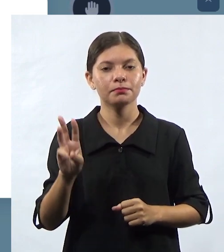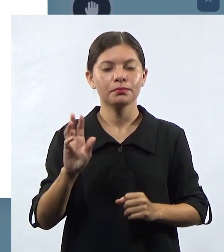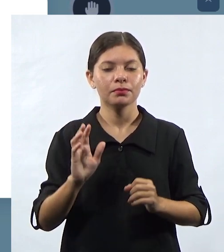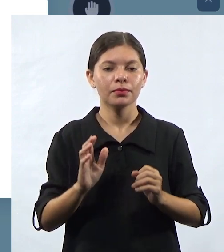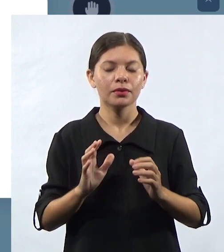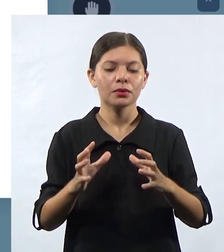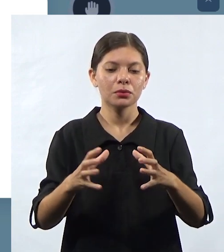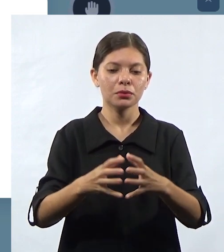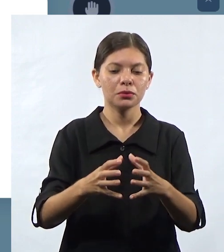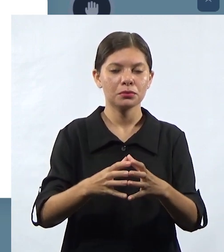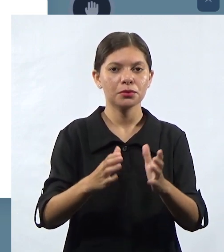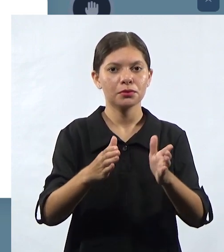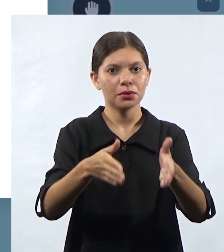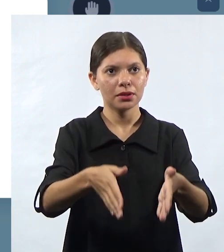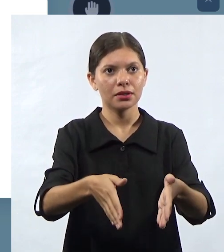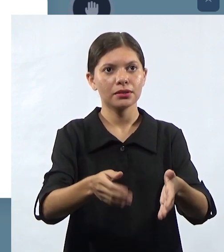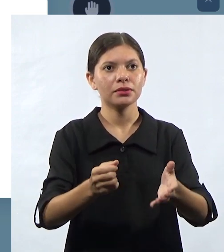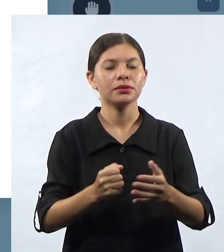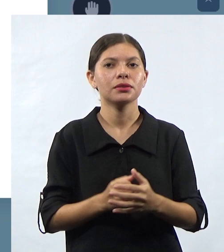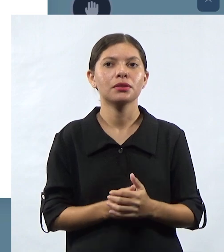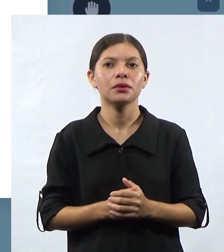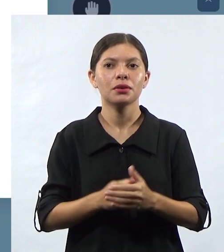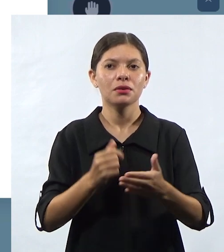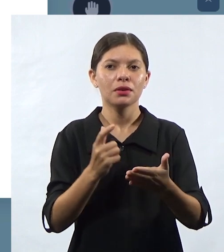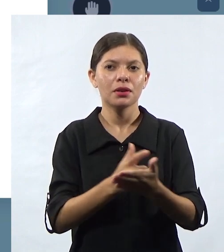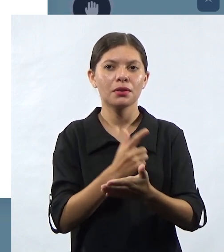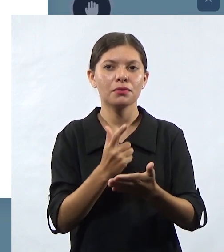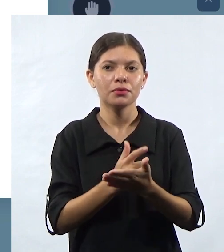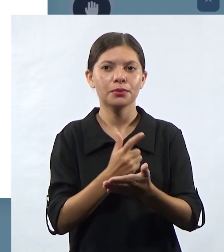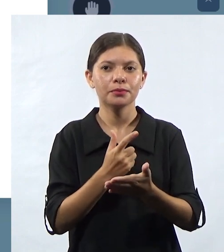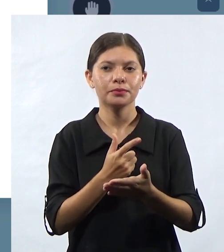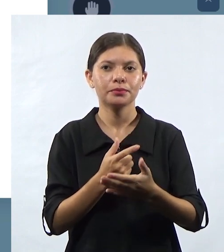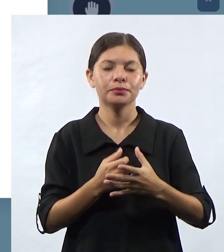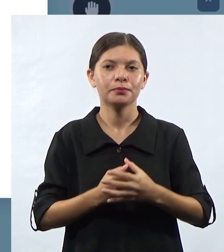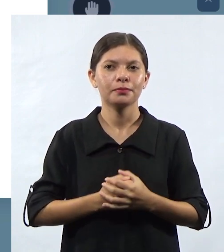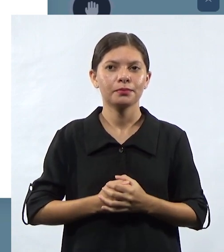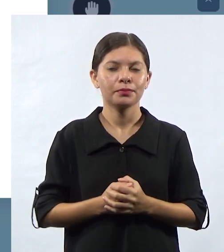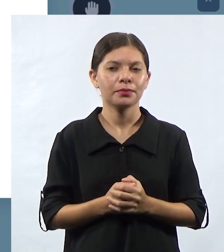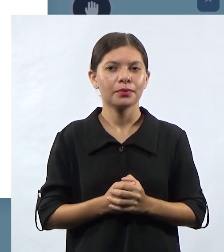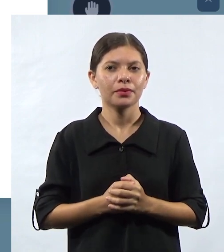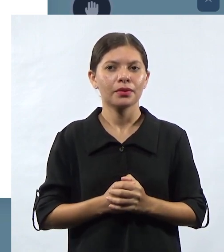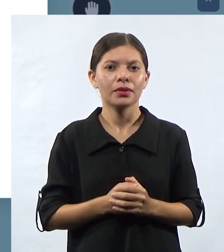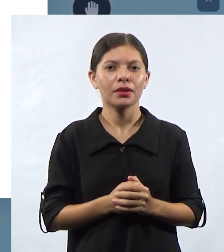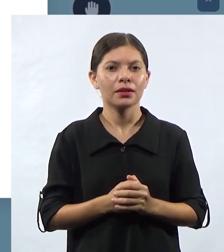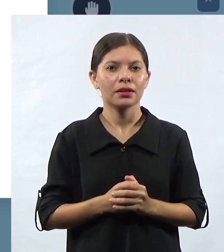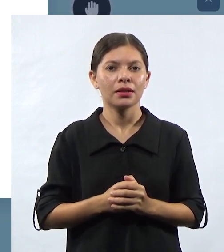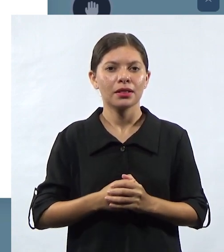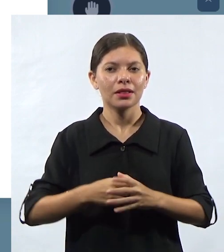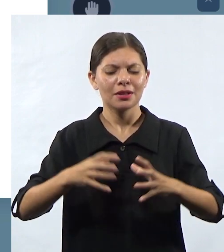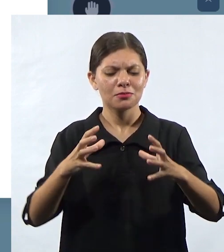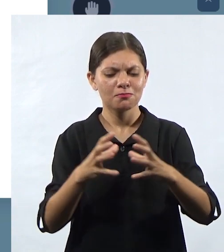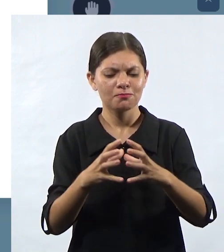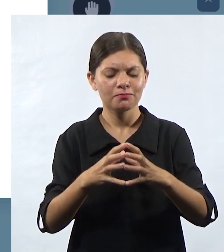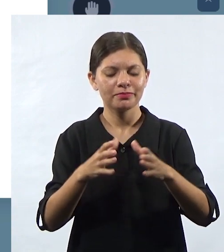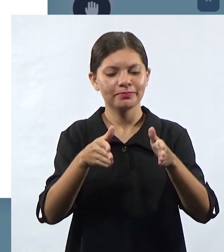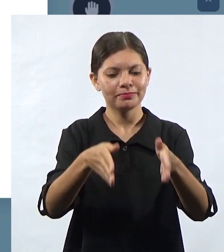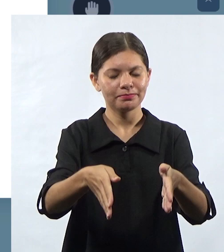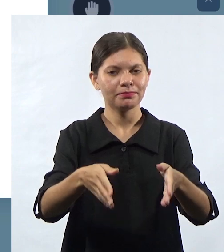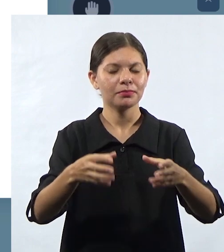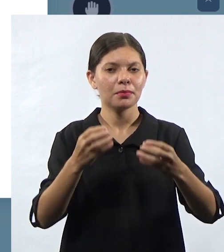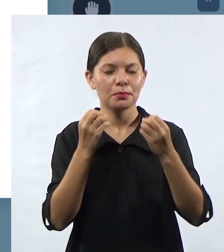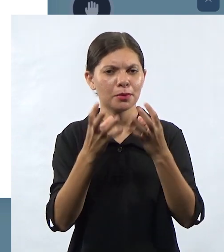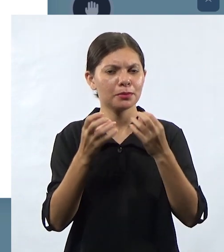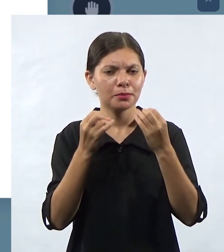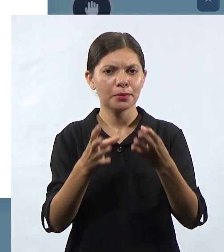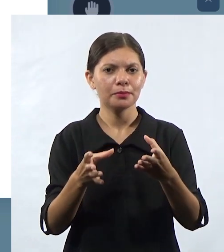focais, né, o livro da UiFlic, especialmente, ele é todo sobre grupos focais. Então, ele